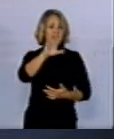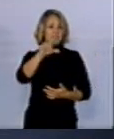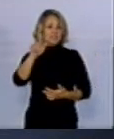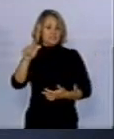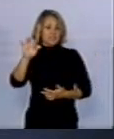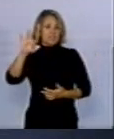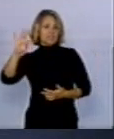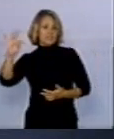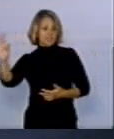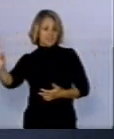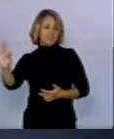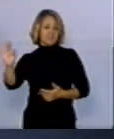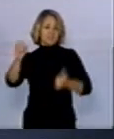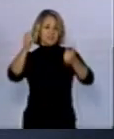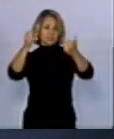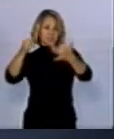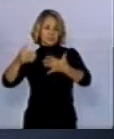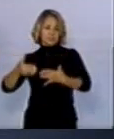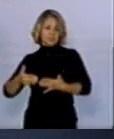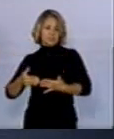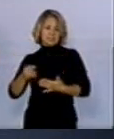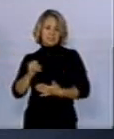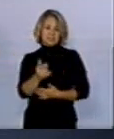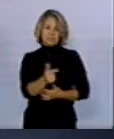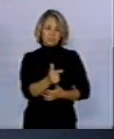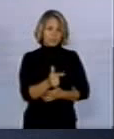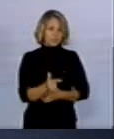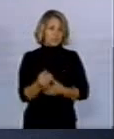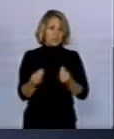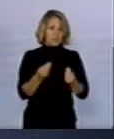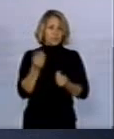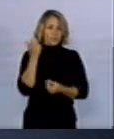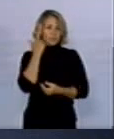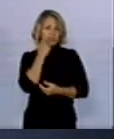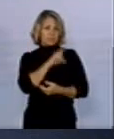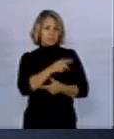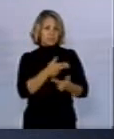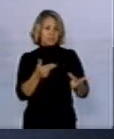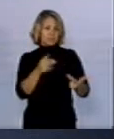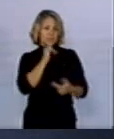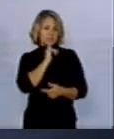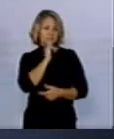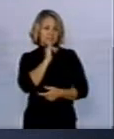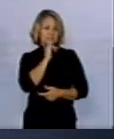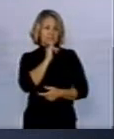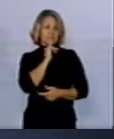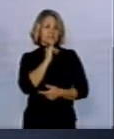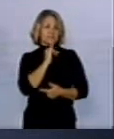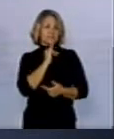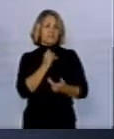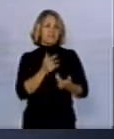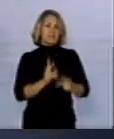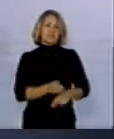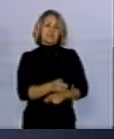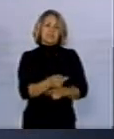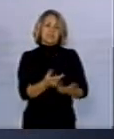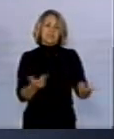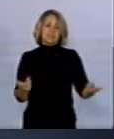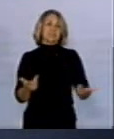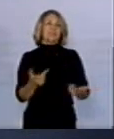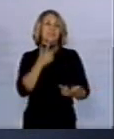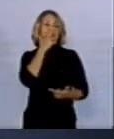Geral de Telecomunicações, quando não há recurso escasso envolvido, por exemplo, o uso de radiofrequências, a